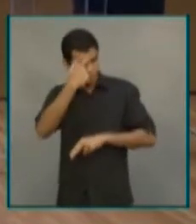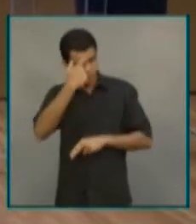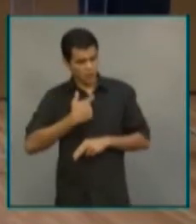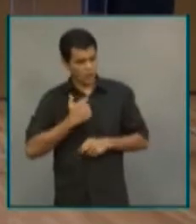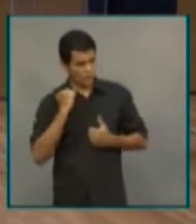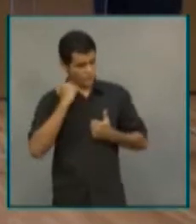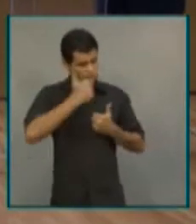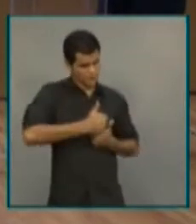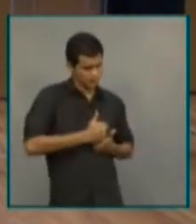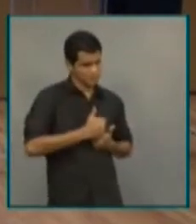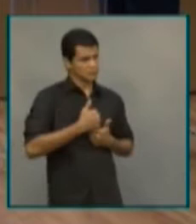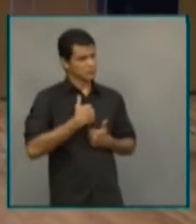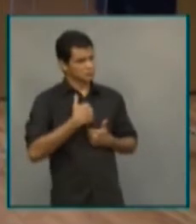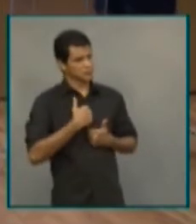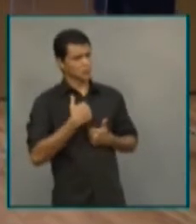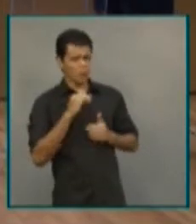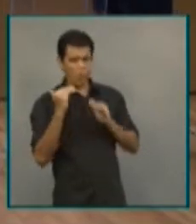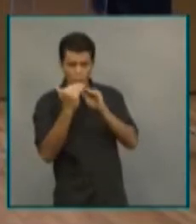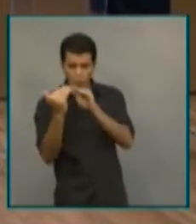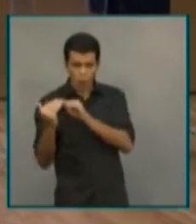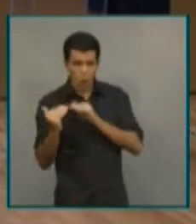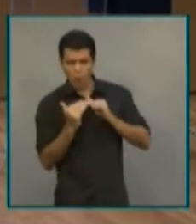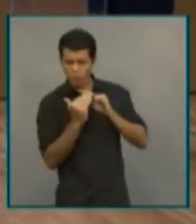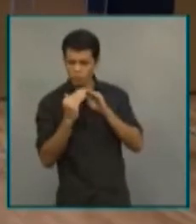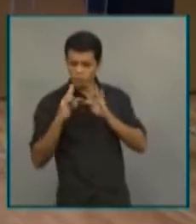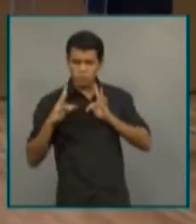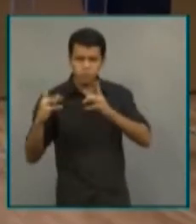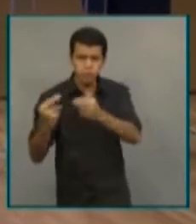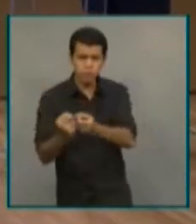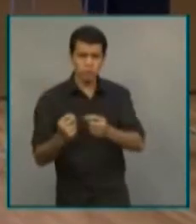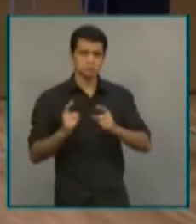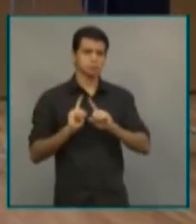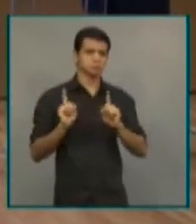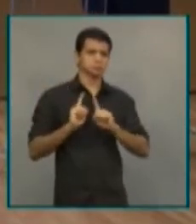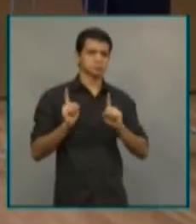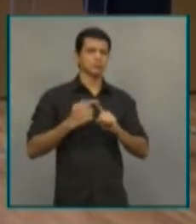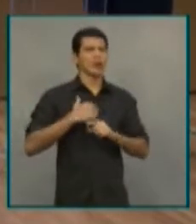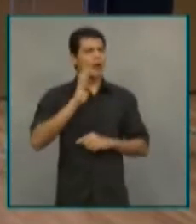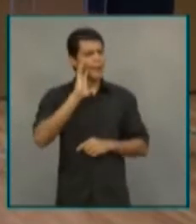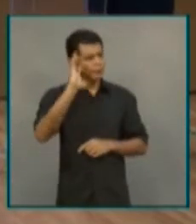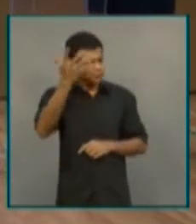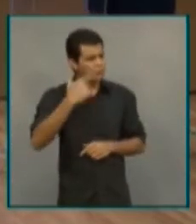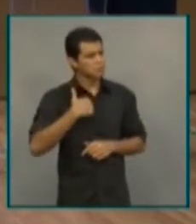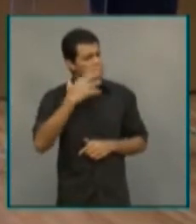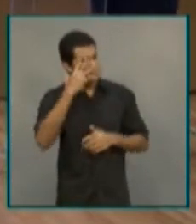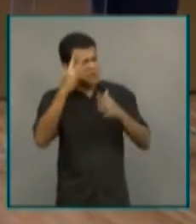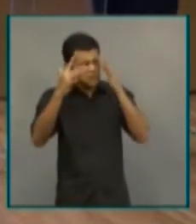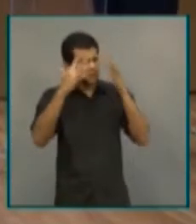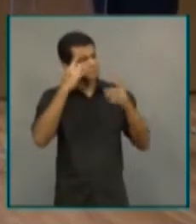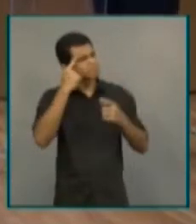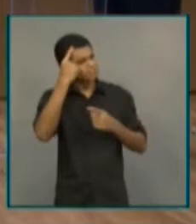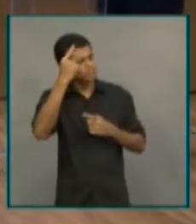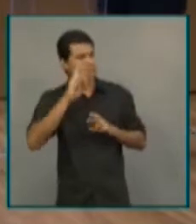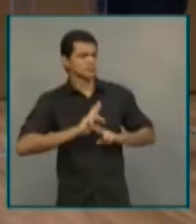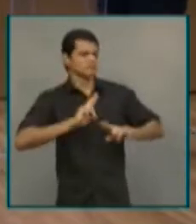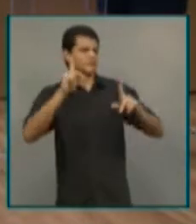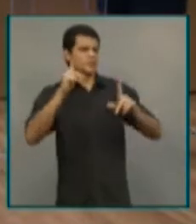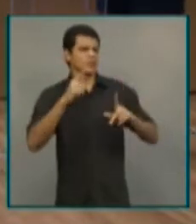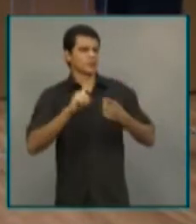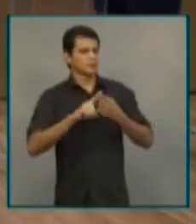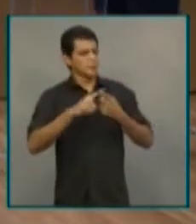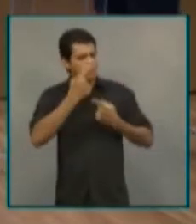que concordo com todos os atos e decidi quando foi necessário, pensei diferente, me manifestei sempre de forma